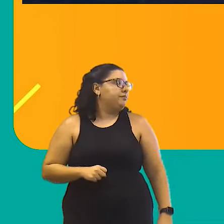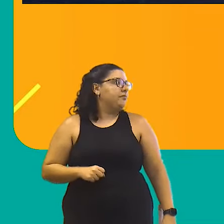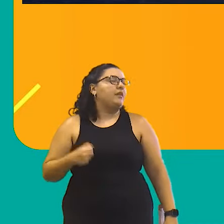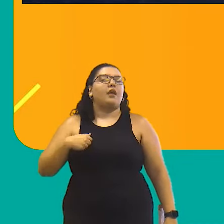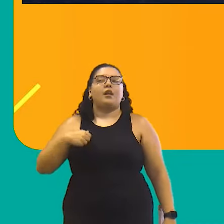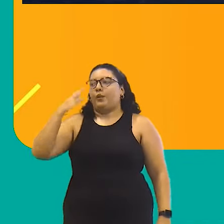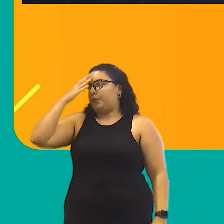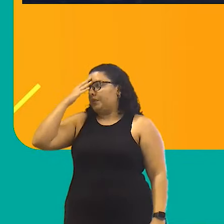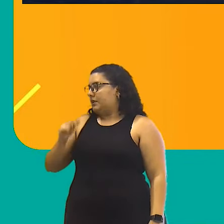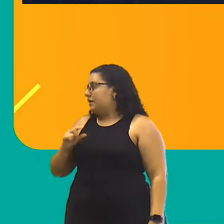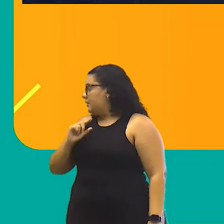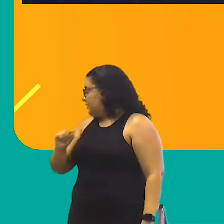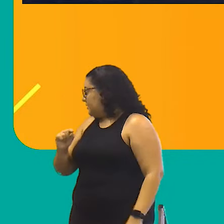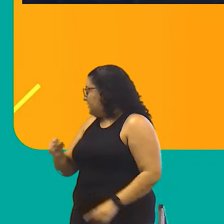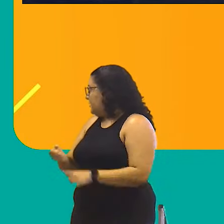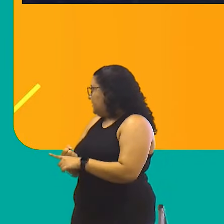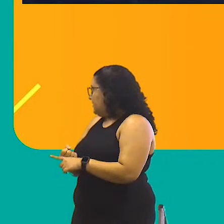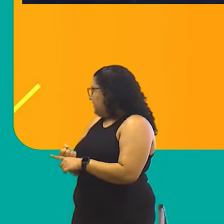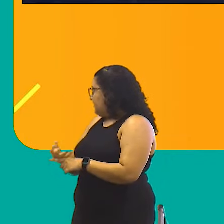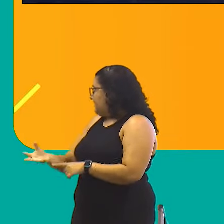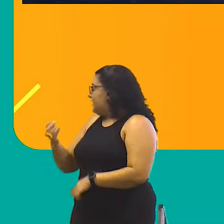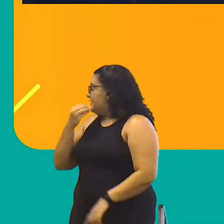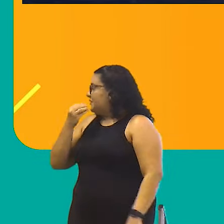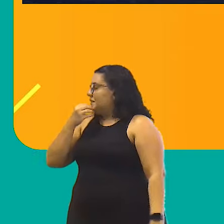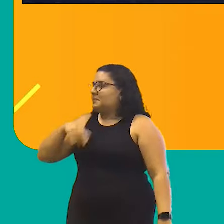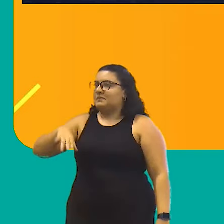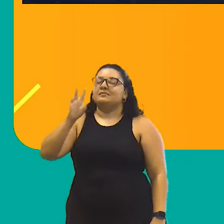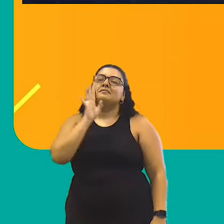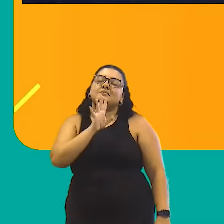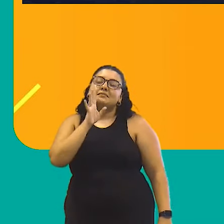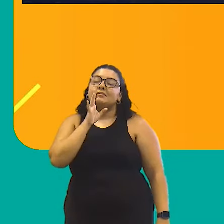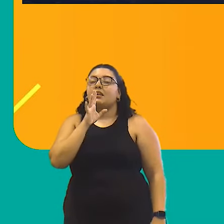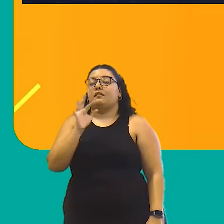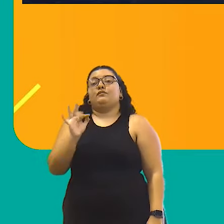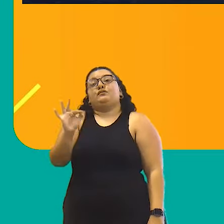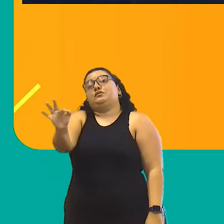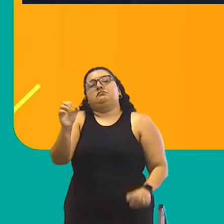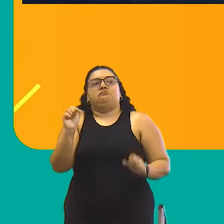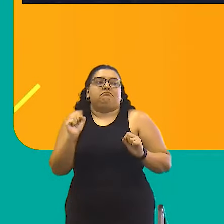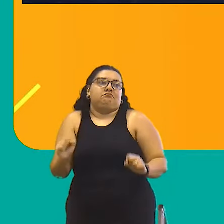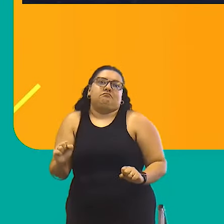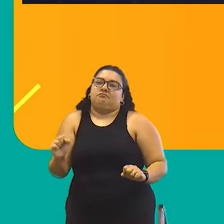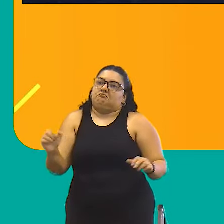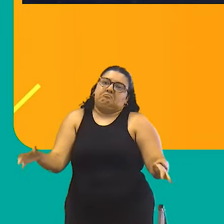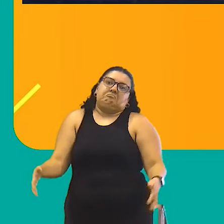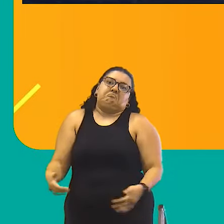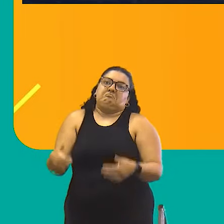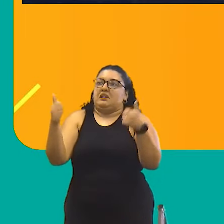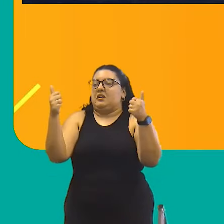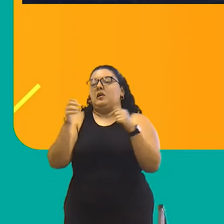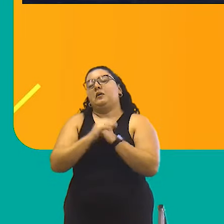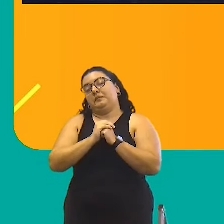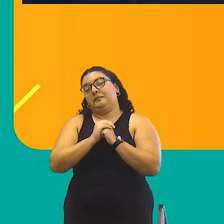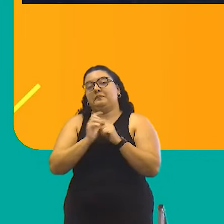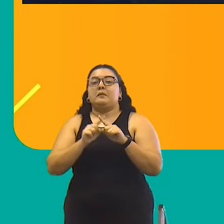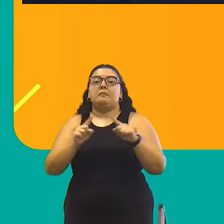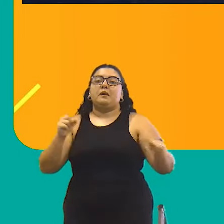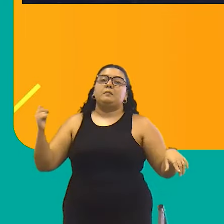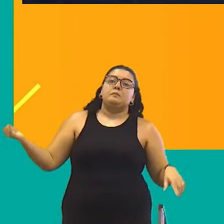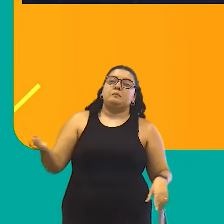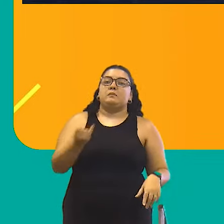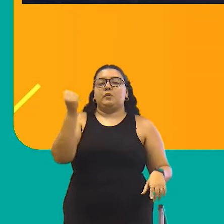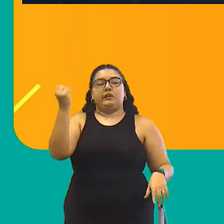sei que física podia ser mais legal. Mas um dia, quem sabe, as coisas melhoram, né? Mas o mais importante é